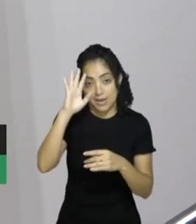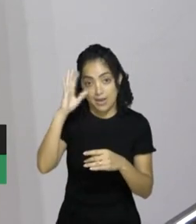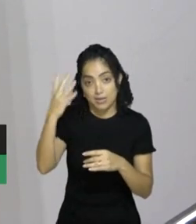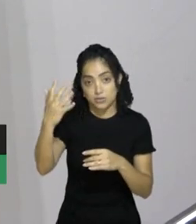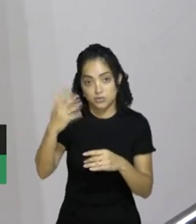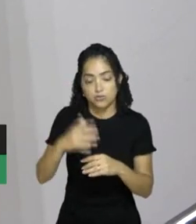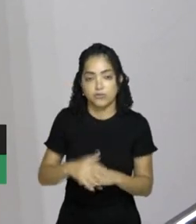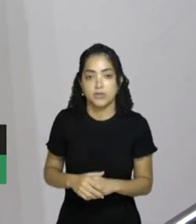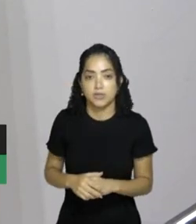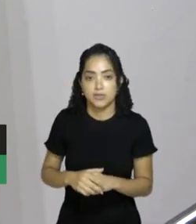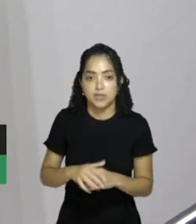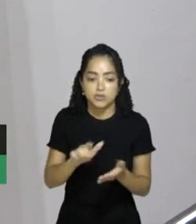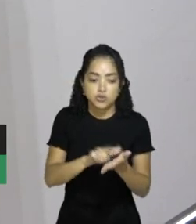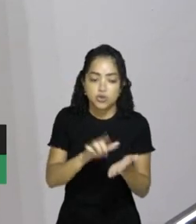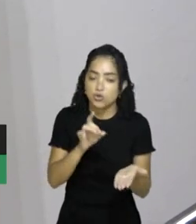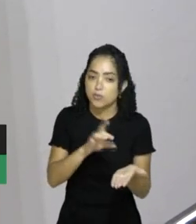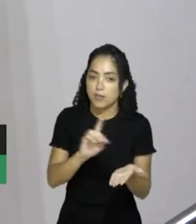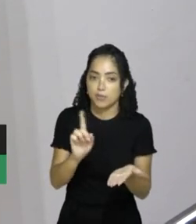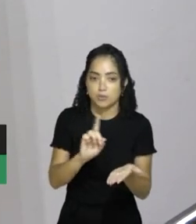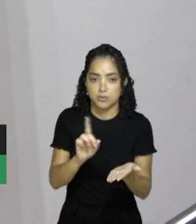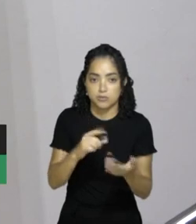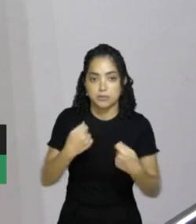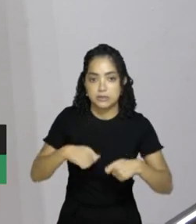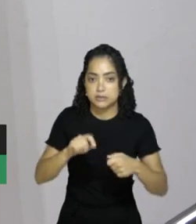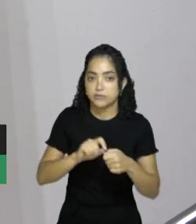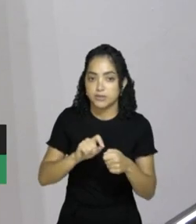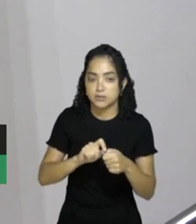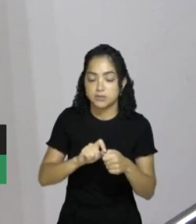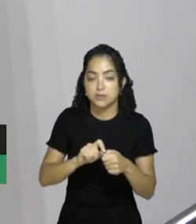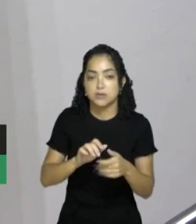de tirar do Papel um projeto de duplicação